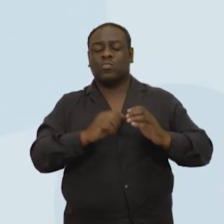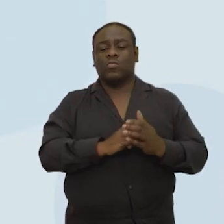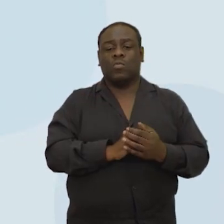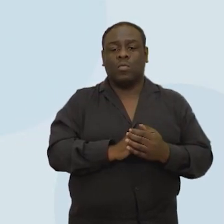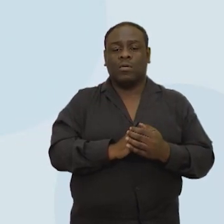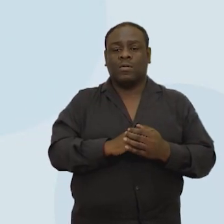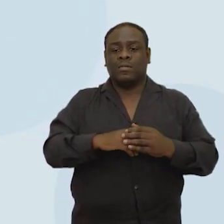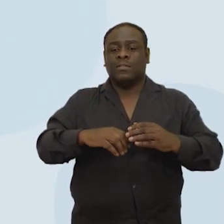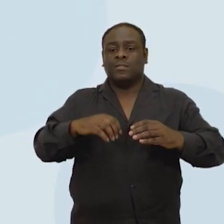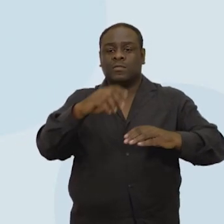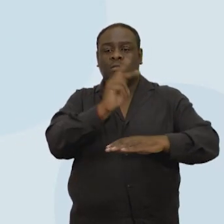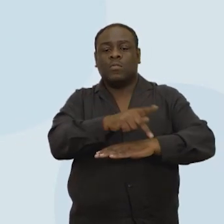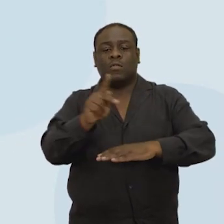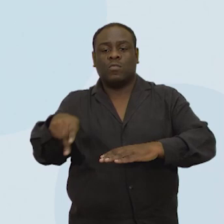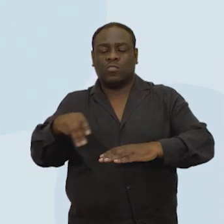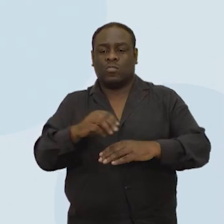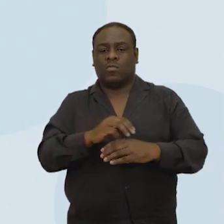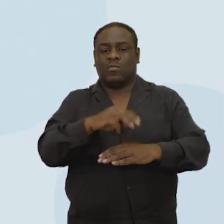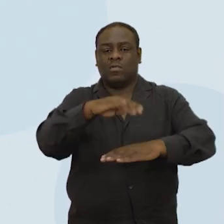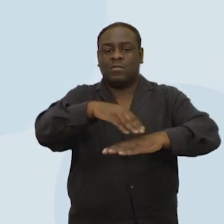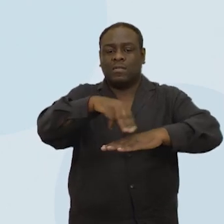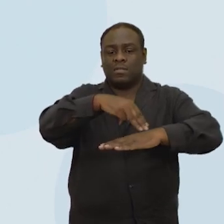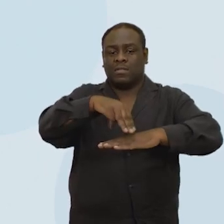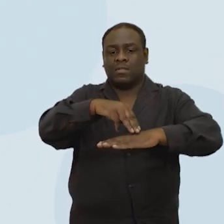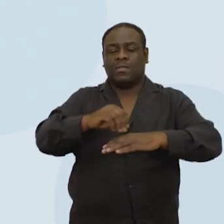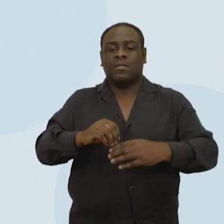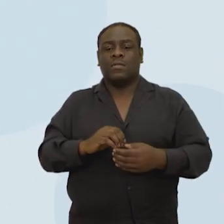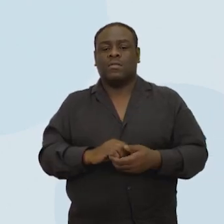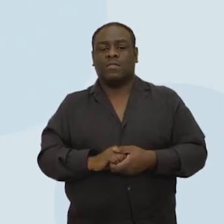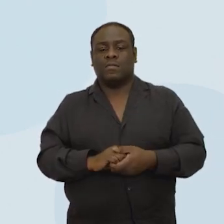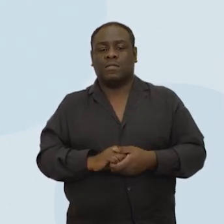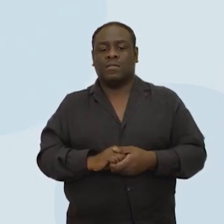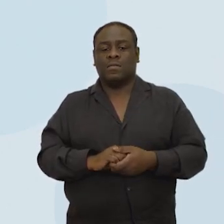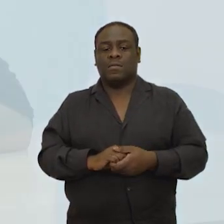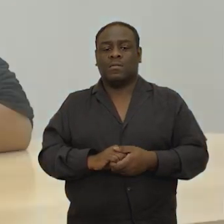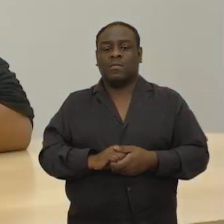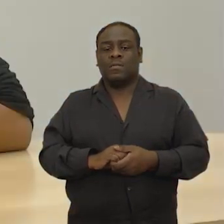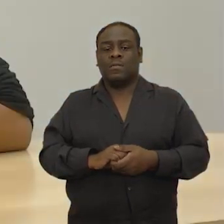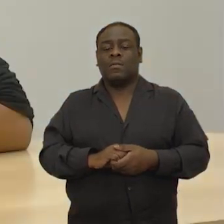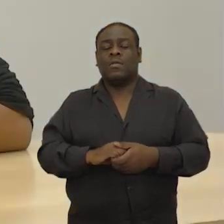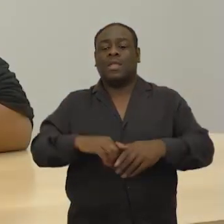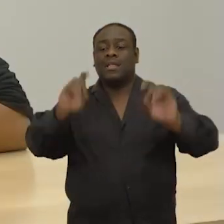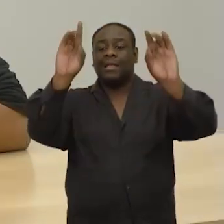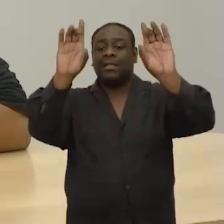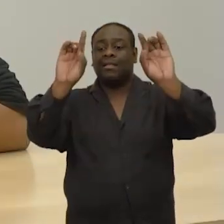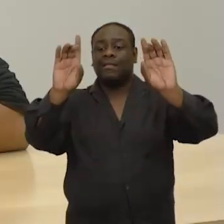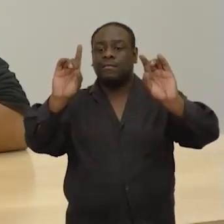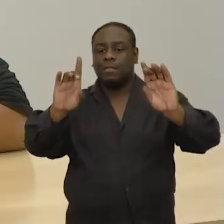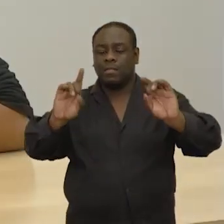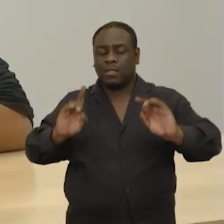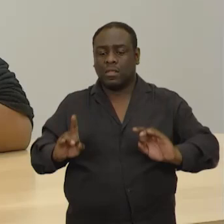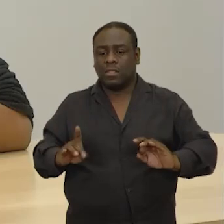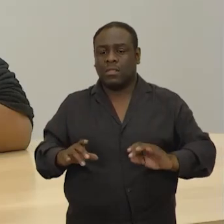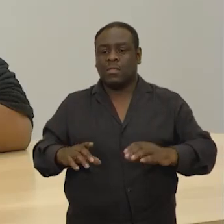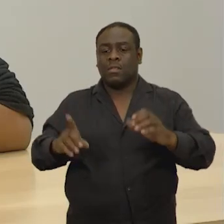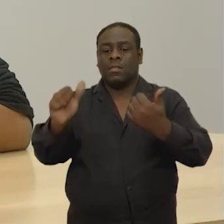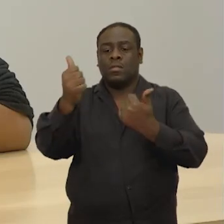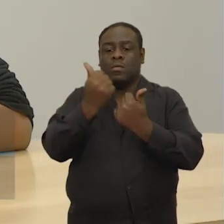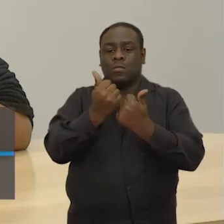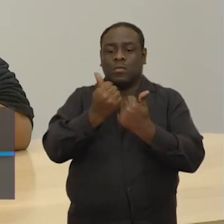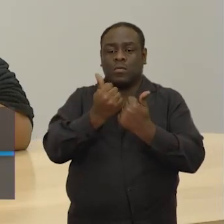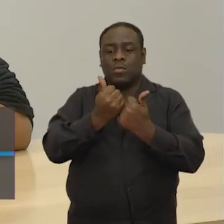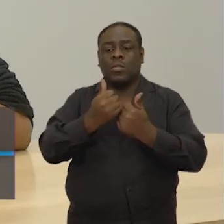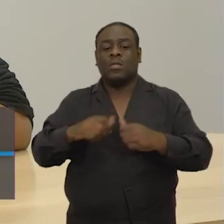assim lá no Spotify que você vai achar as músicas dele. Muito bem. Ele é um especialista então, né? Porque ele é um cantor,